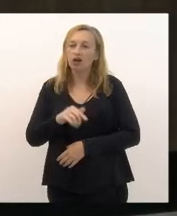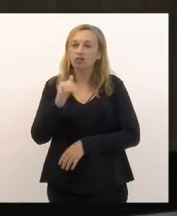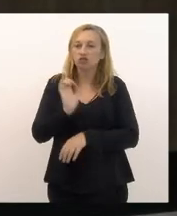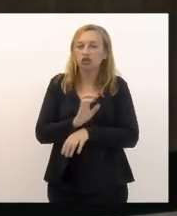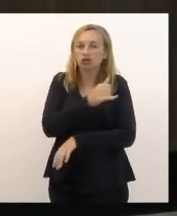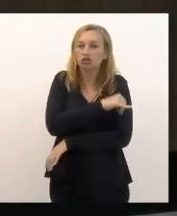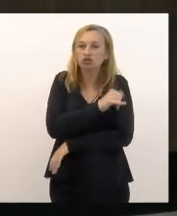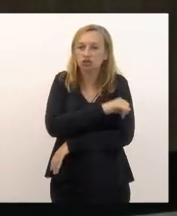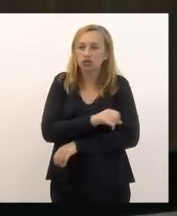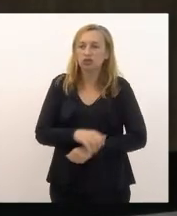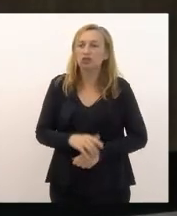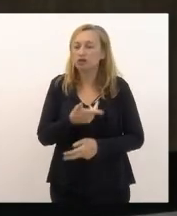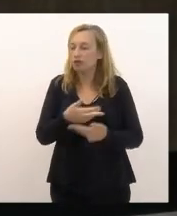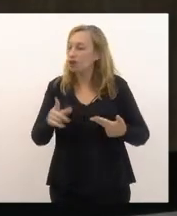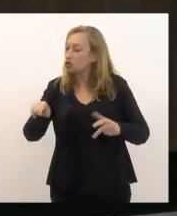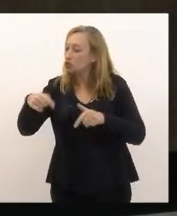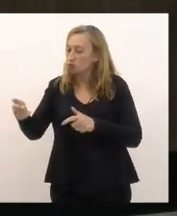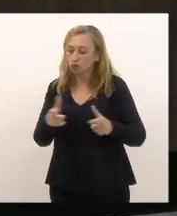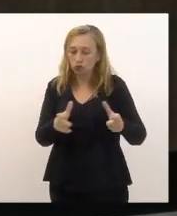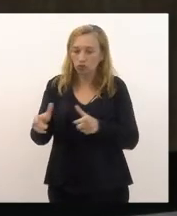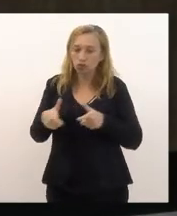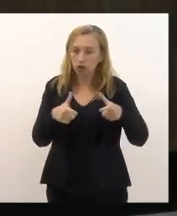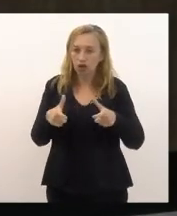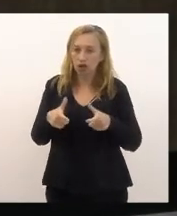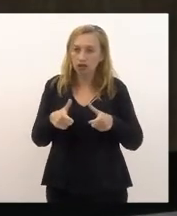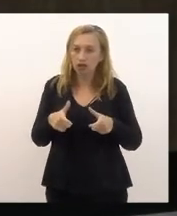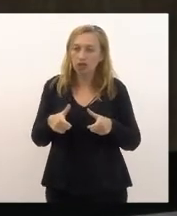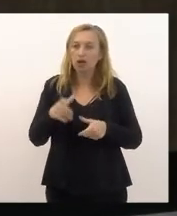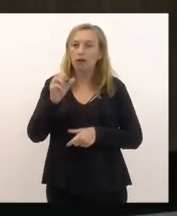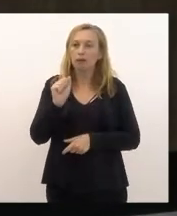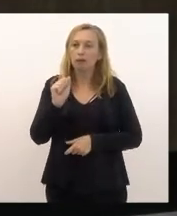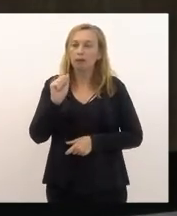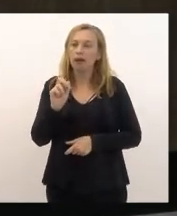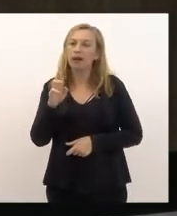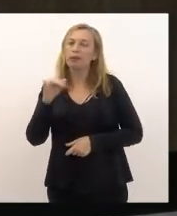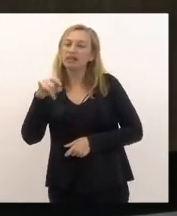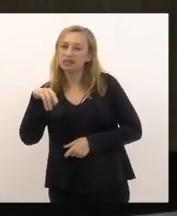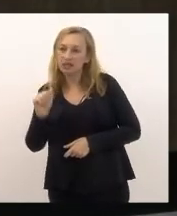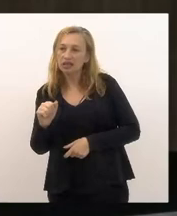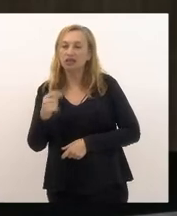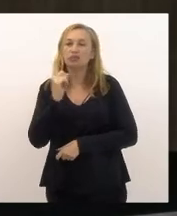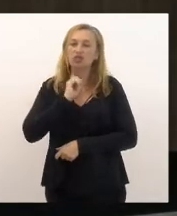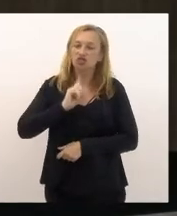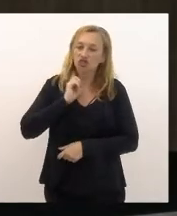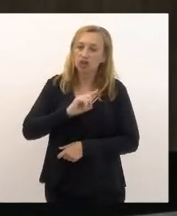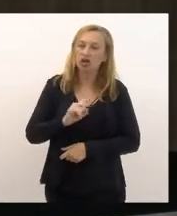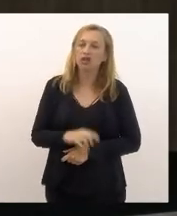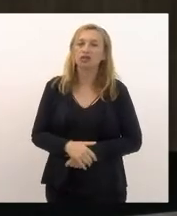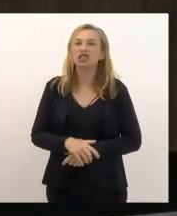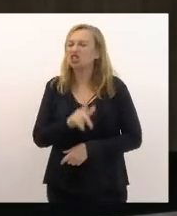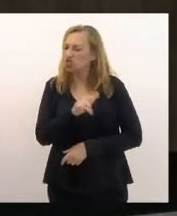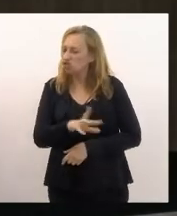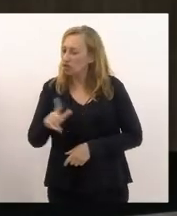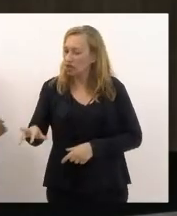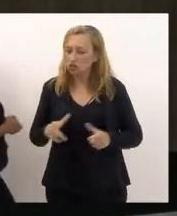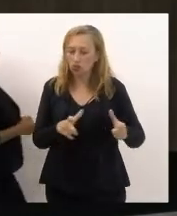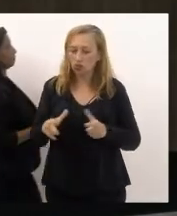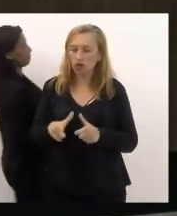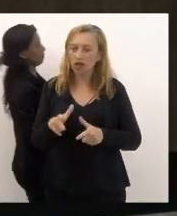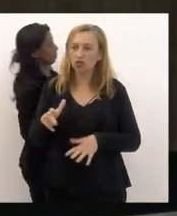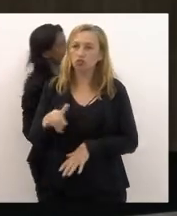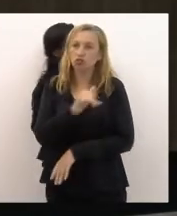em Paracambi, em vários outros lugares, que em Barbacena, em Minas Gerais, e que em diferentes regiões do